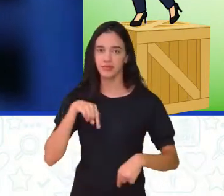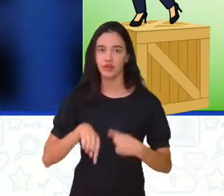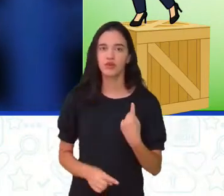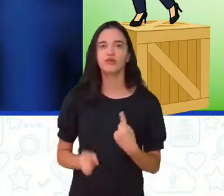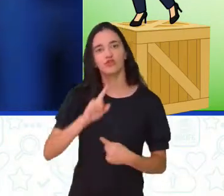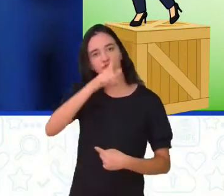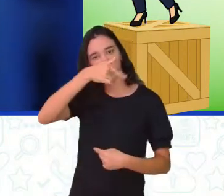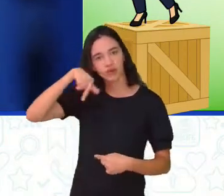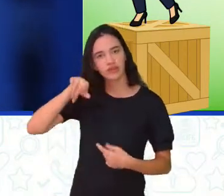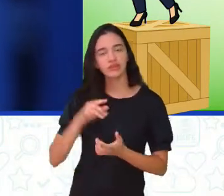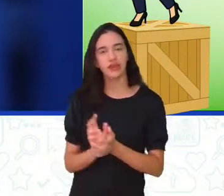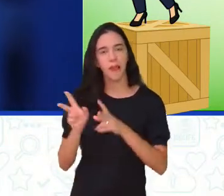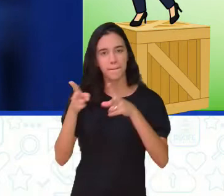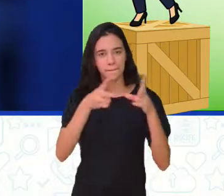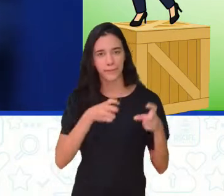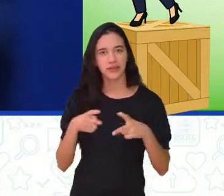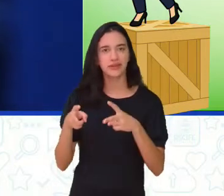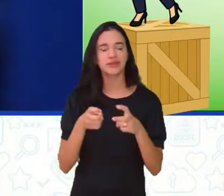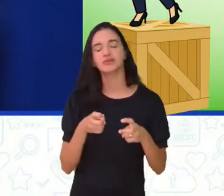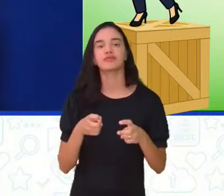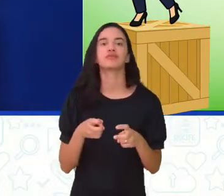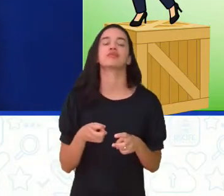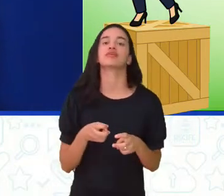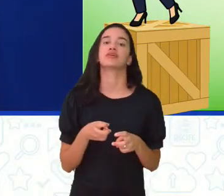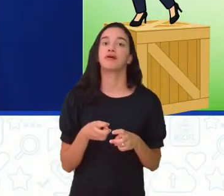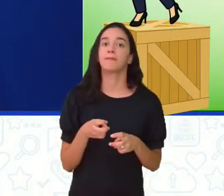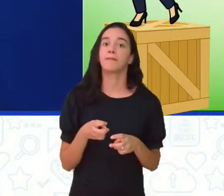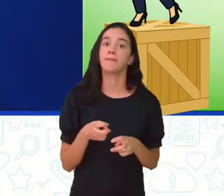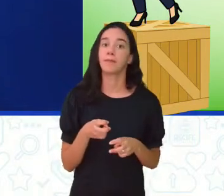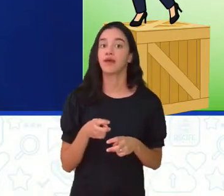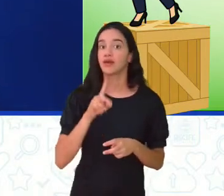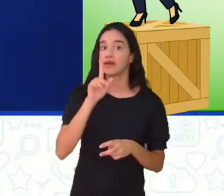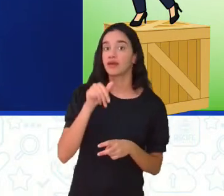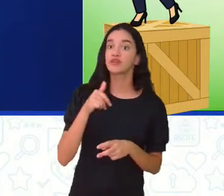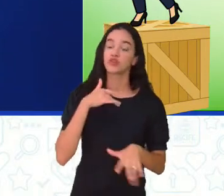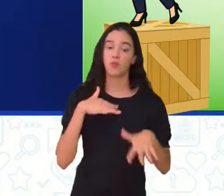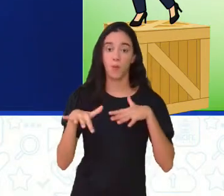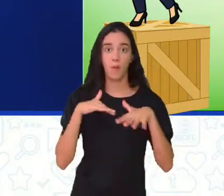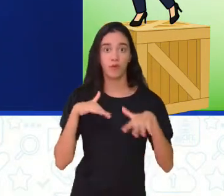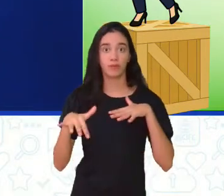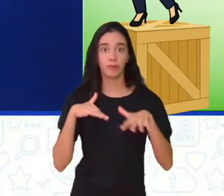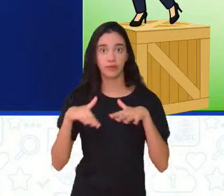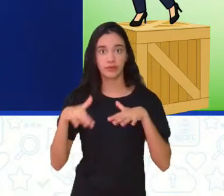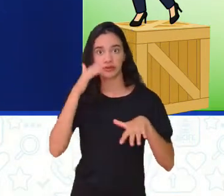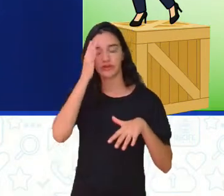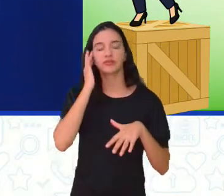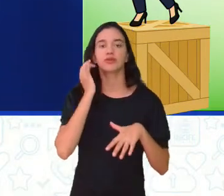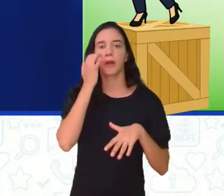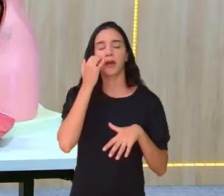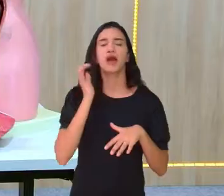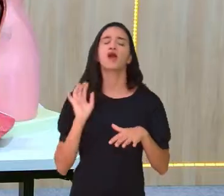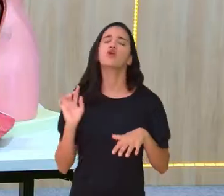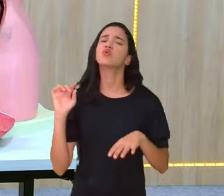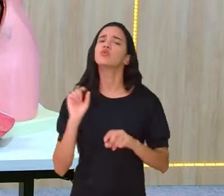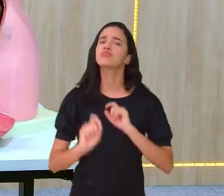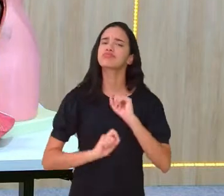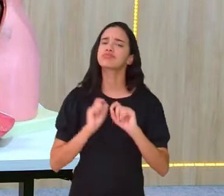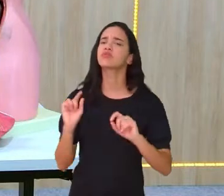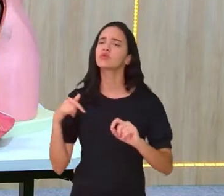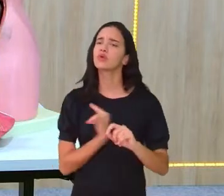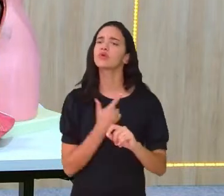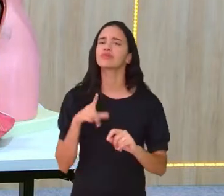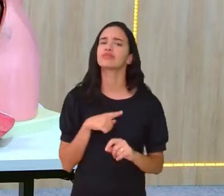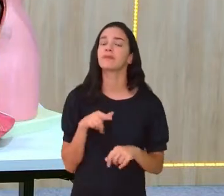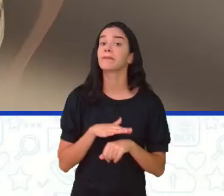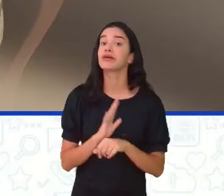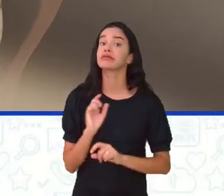vocês observarem aí essa questão aí desses movimentos, né? E o que é que nós temos mais?